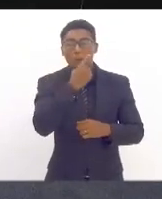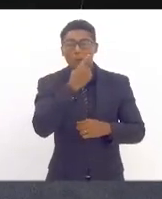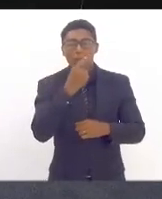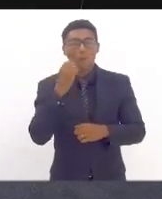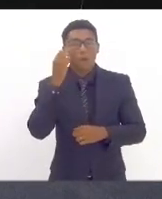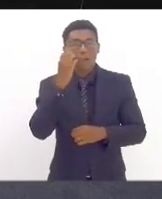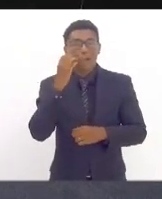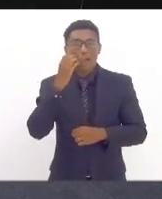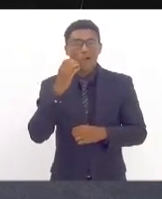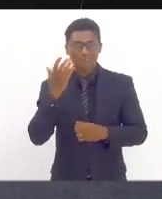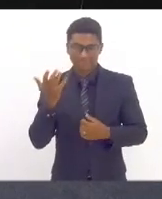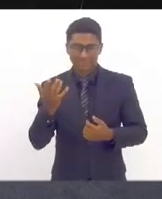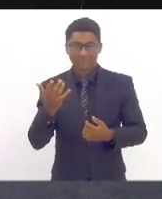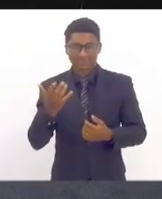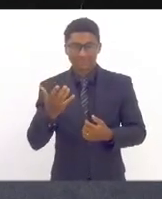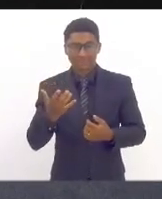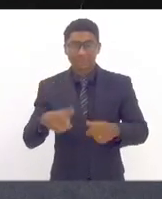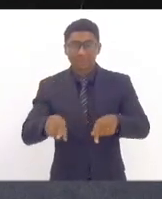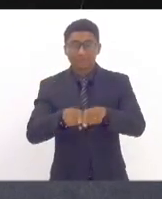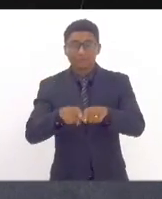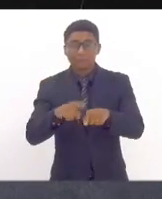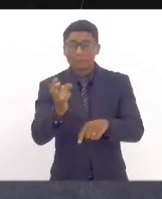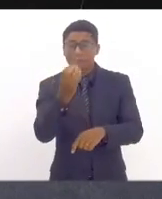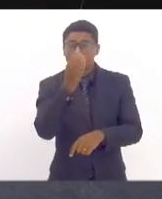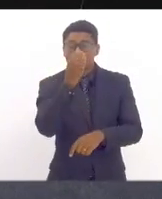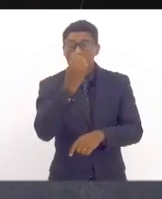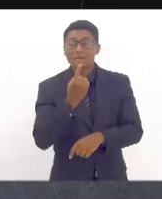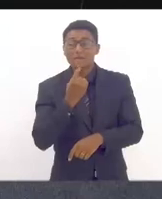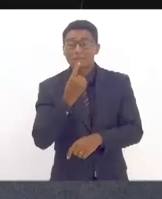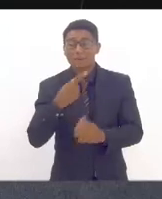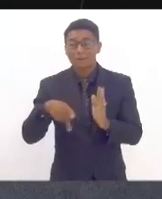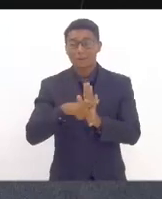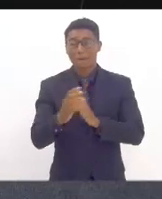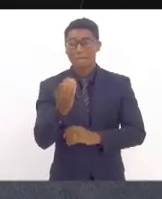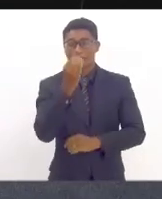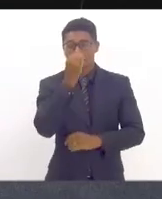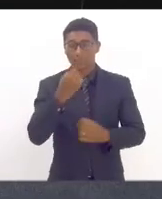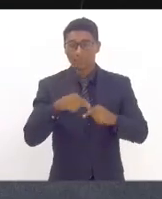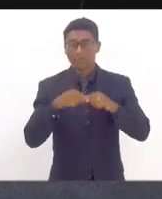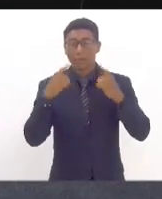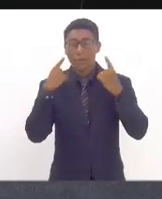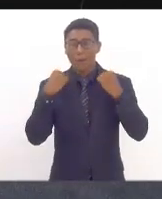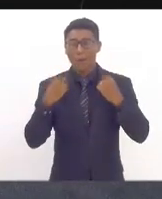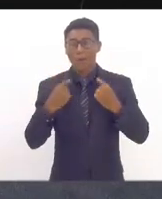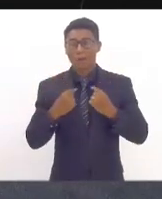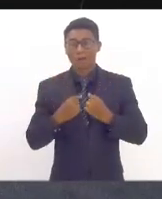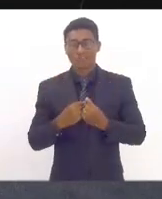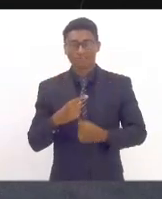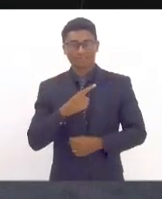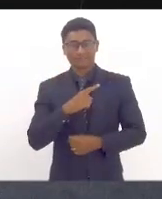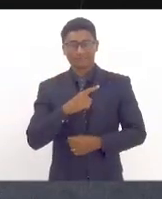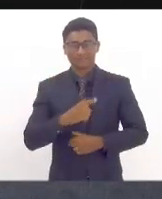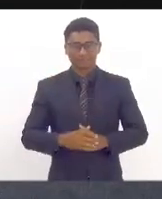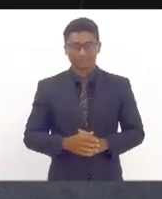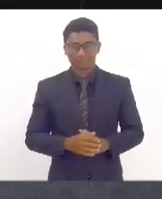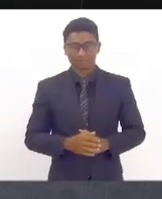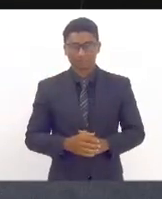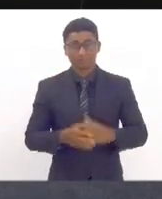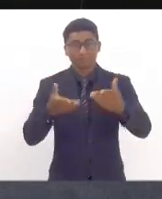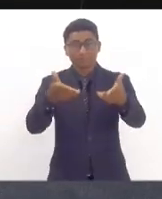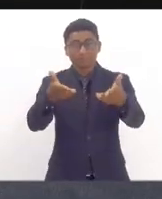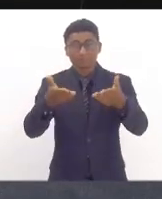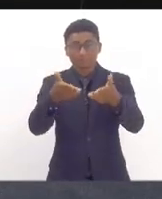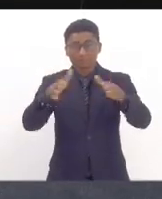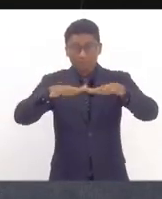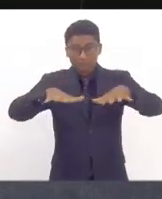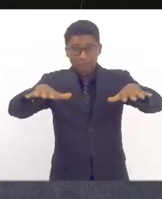não é de calor de maquiagem e o nariz vermelho de palhaço e um colar de pérolas e fica o convite para todo